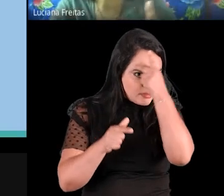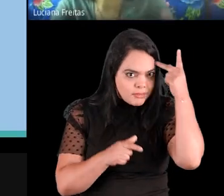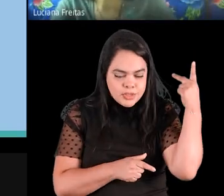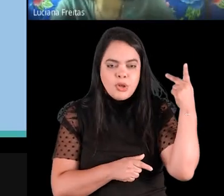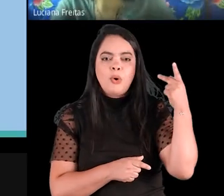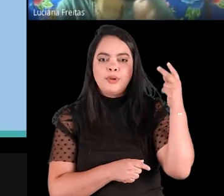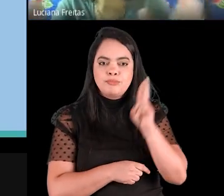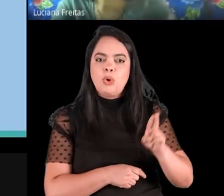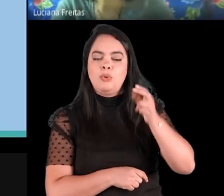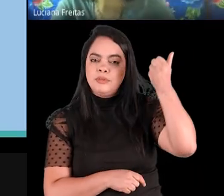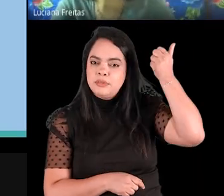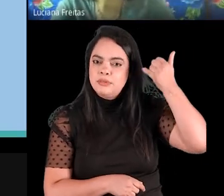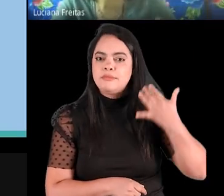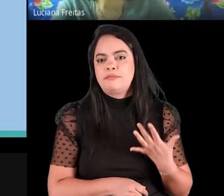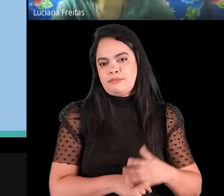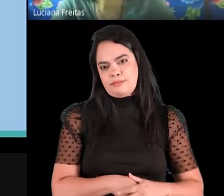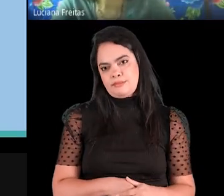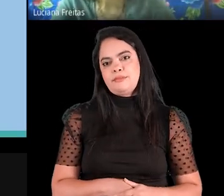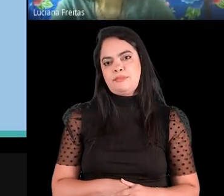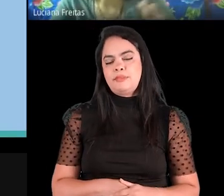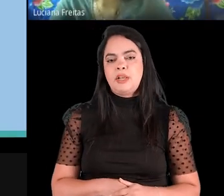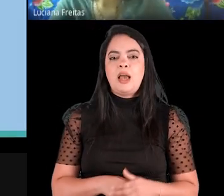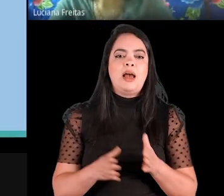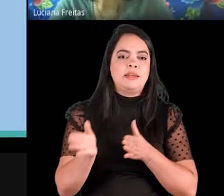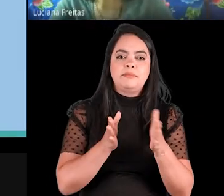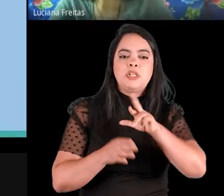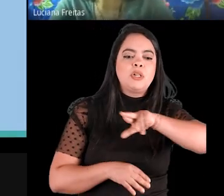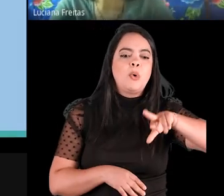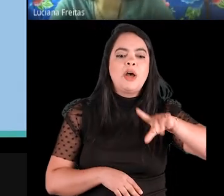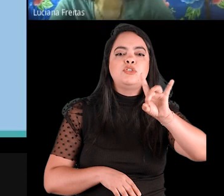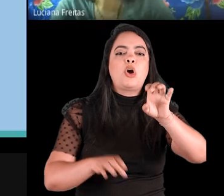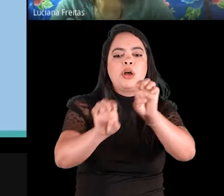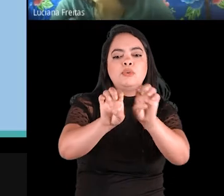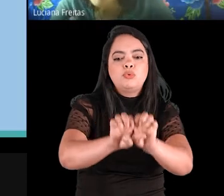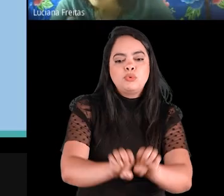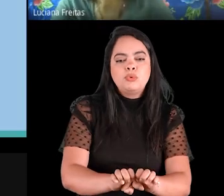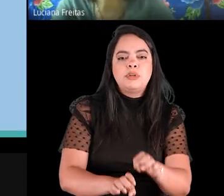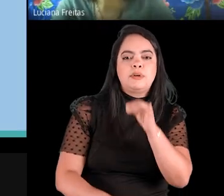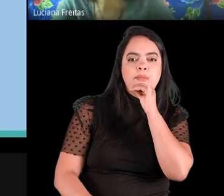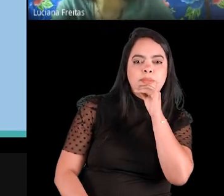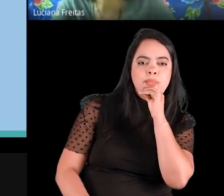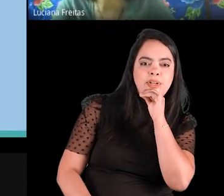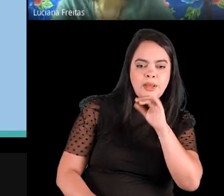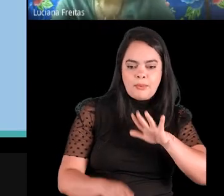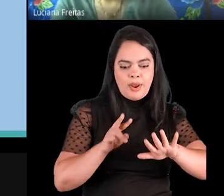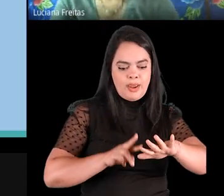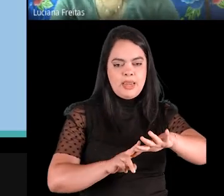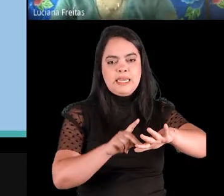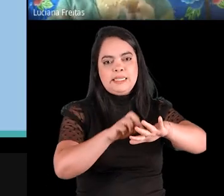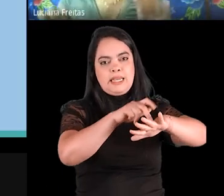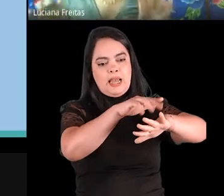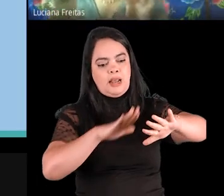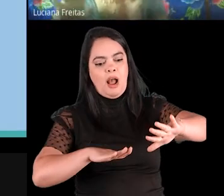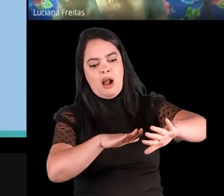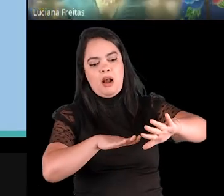que não é só estrutura física do local, tem um exemplo de uma escada, de uma rampa só no primeiro degrau. Se a gente